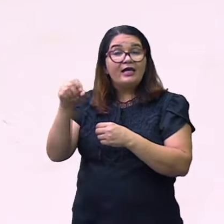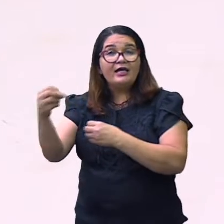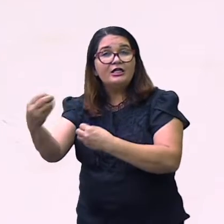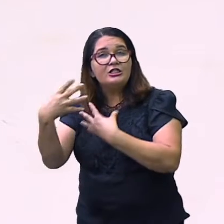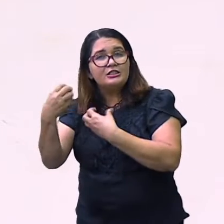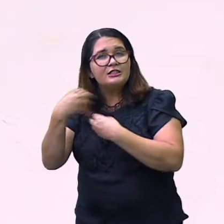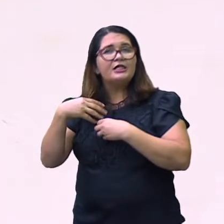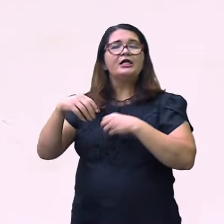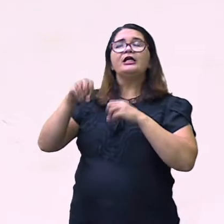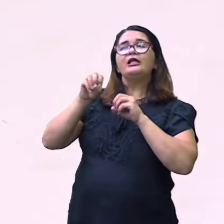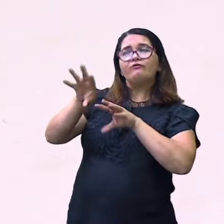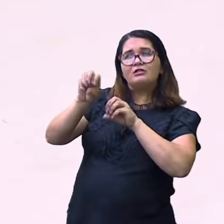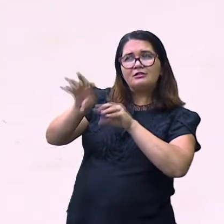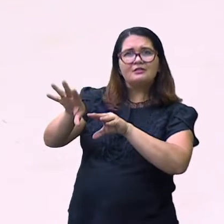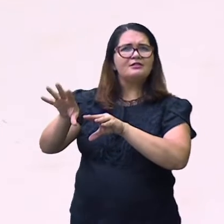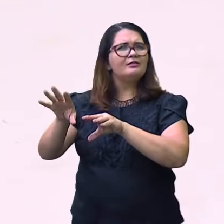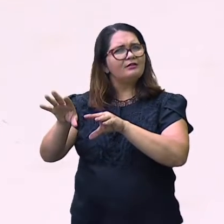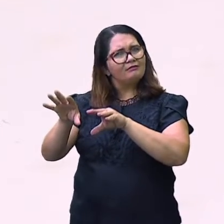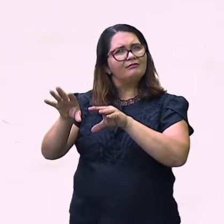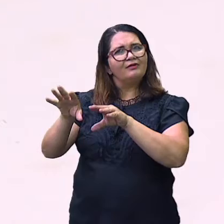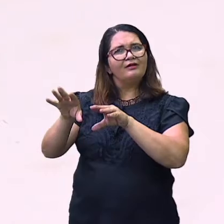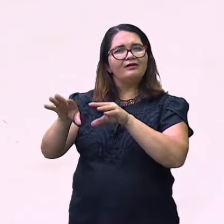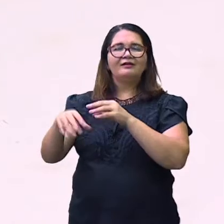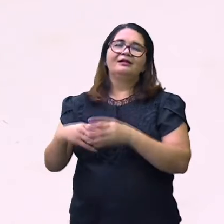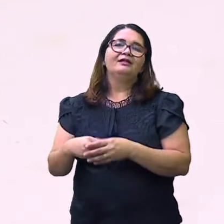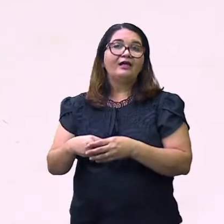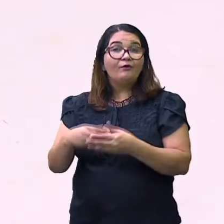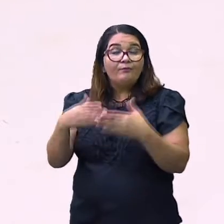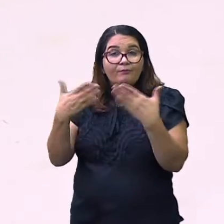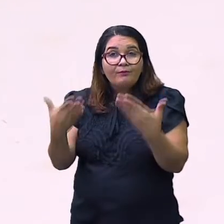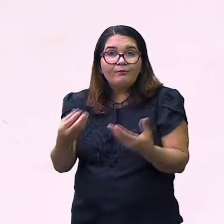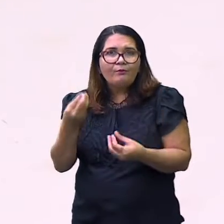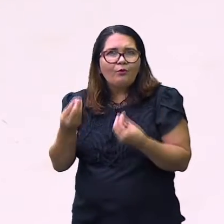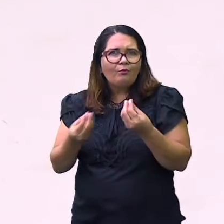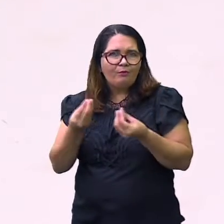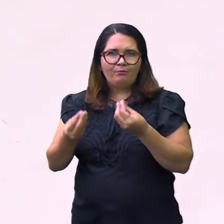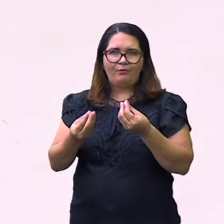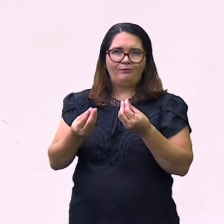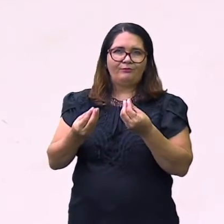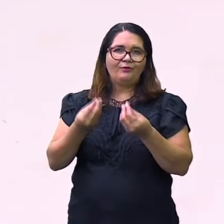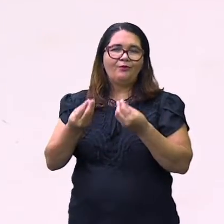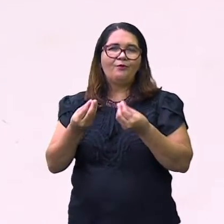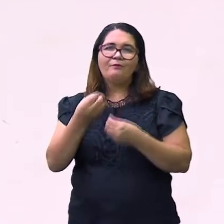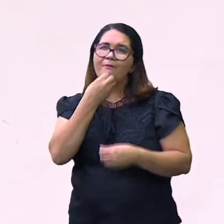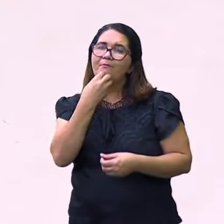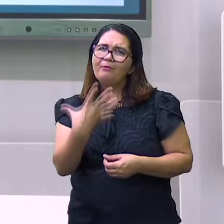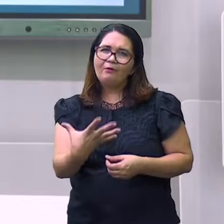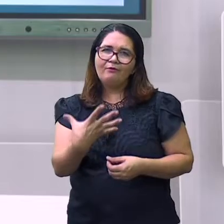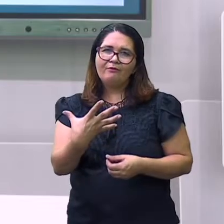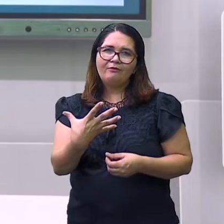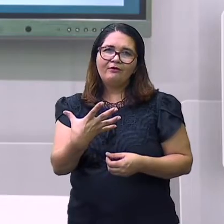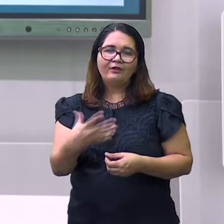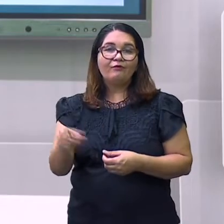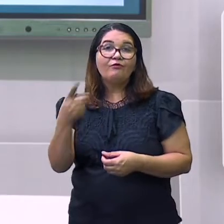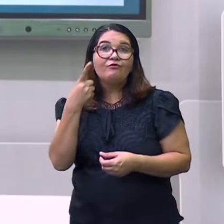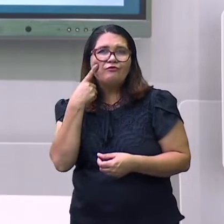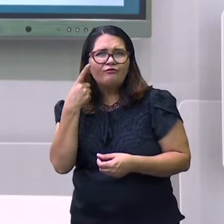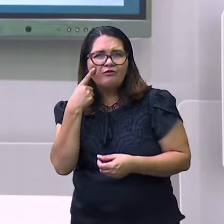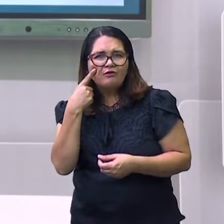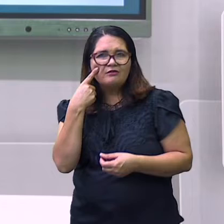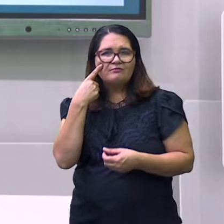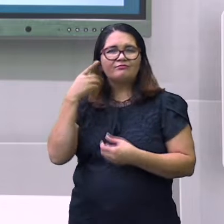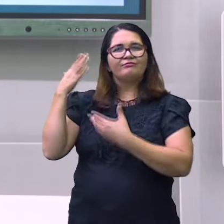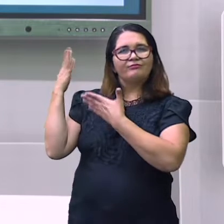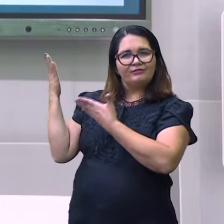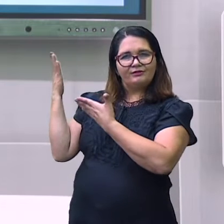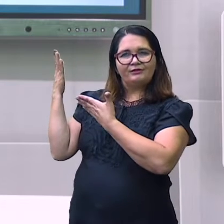Cada um monta o seu, não é mesmo? E aí, de repente, cada um consegue visualizar algo diferente.